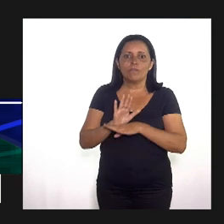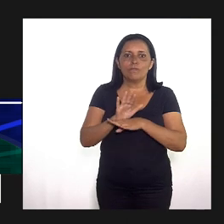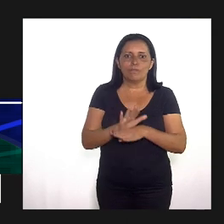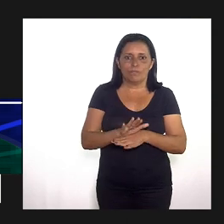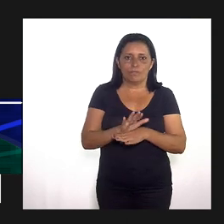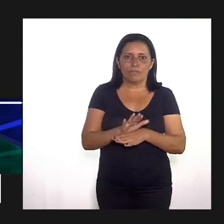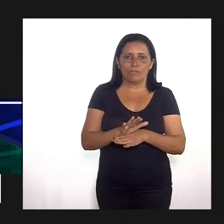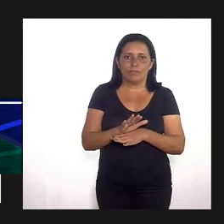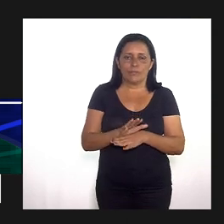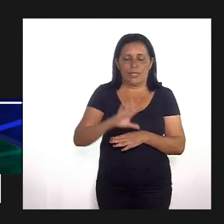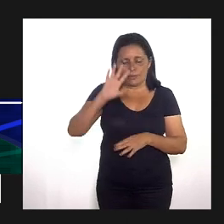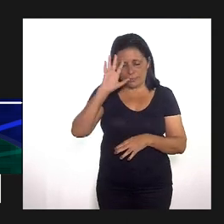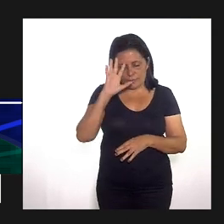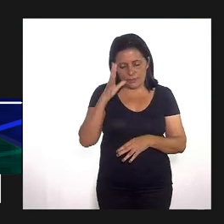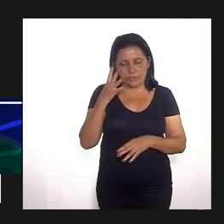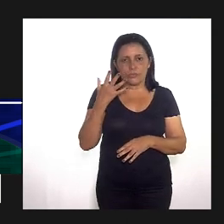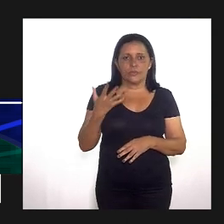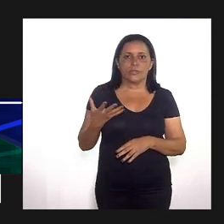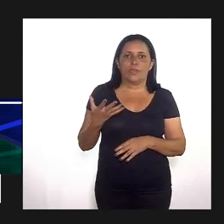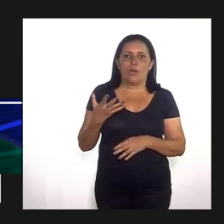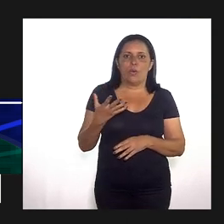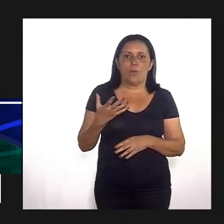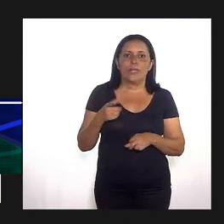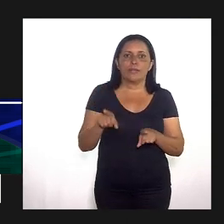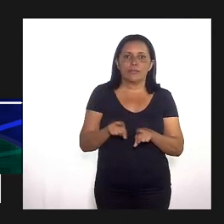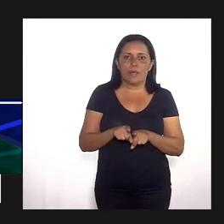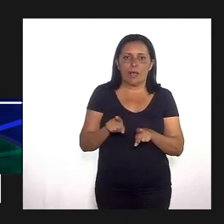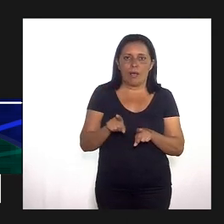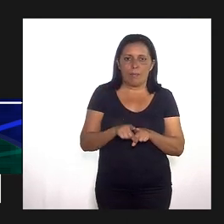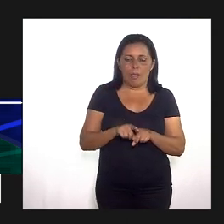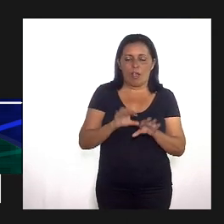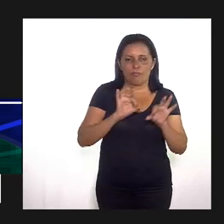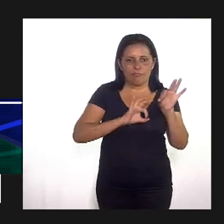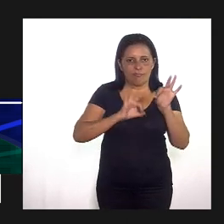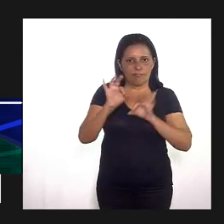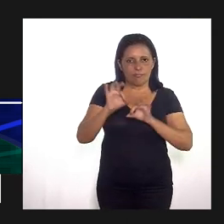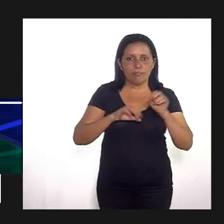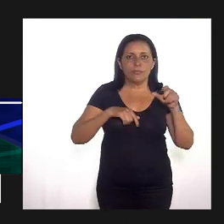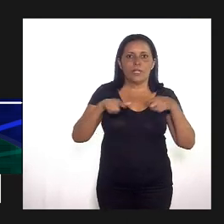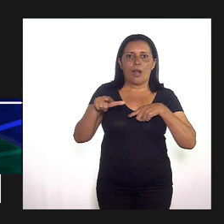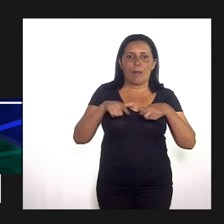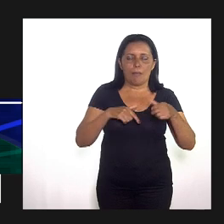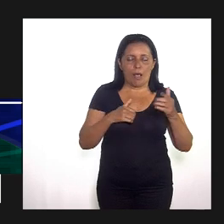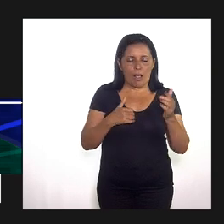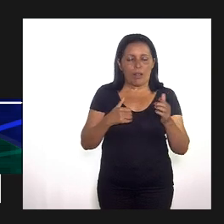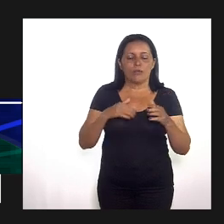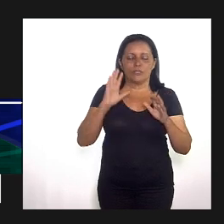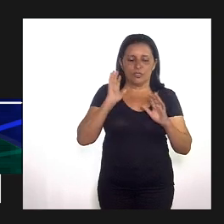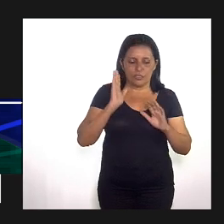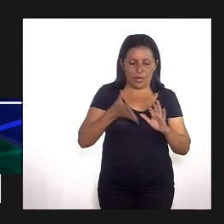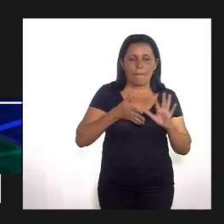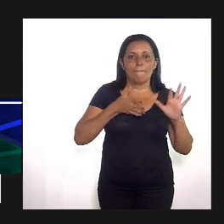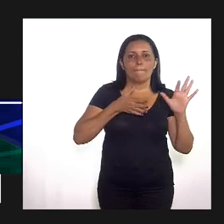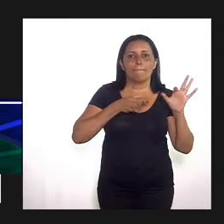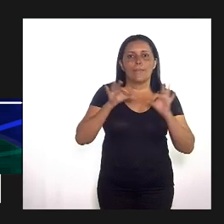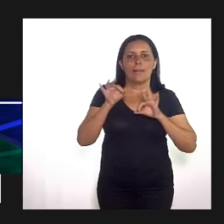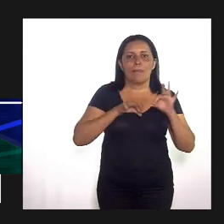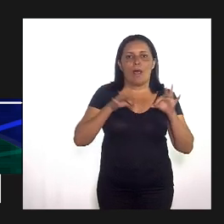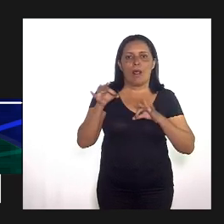a evolução e efetividade dos trabalhos que já vêm sendo planejados,